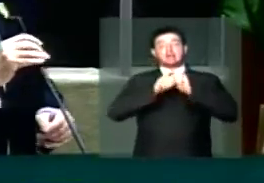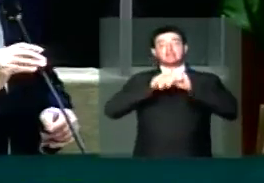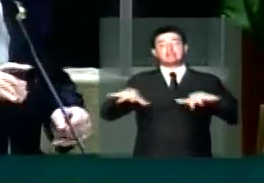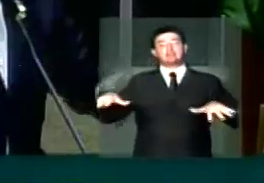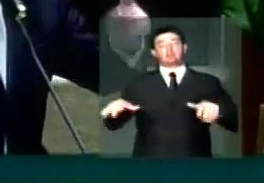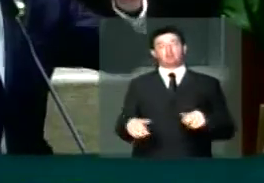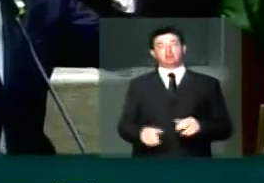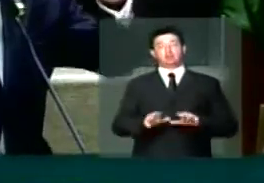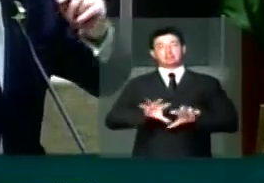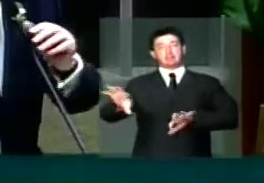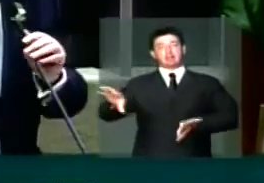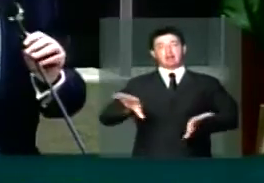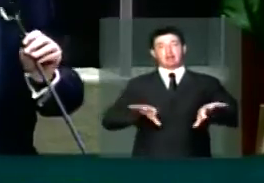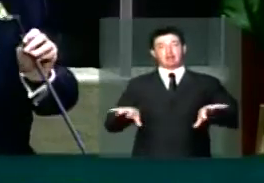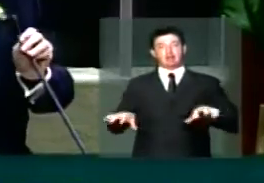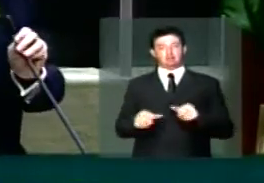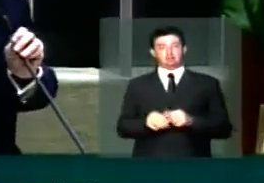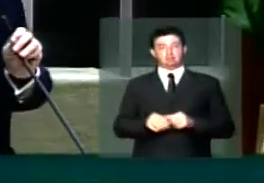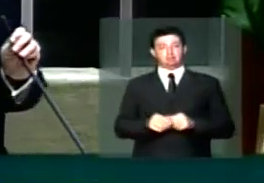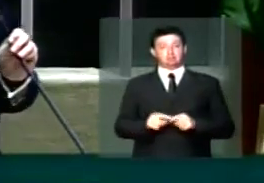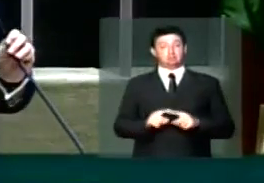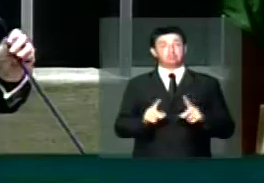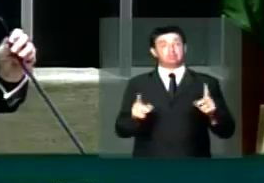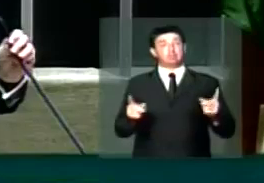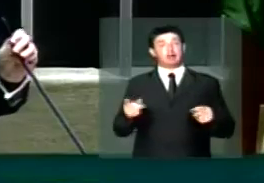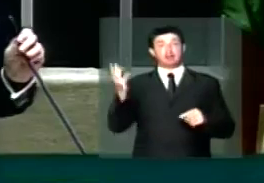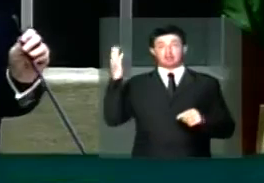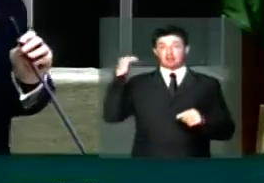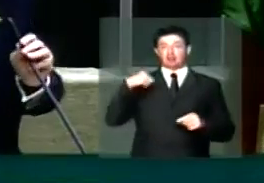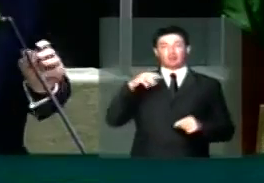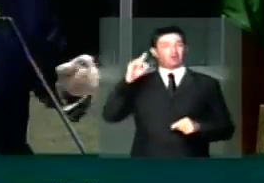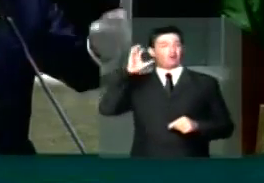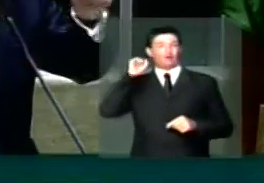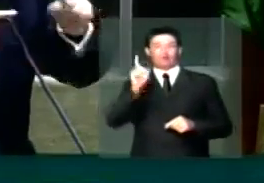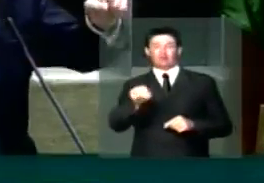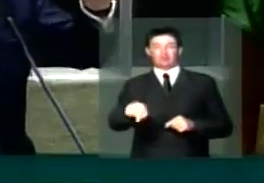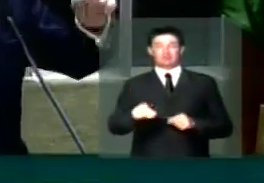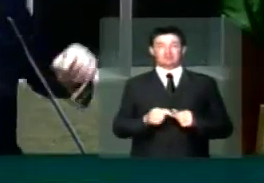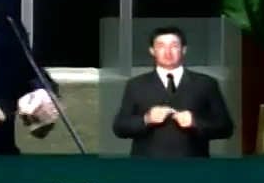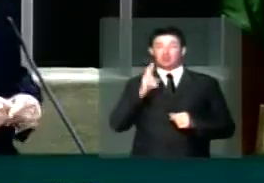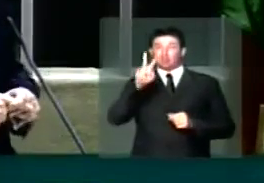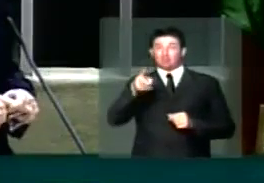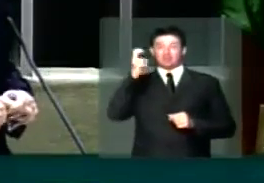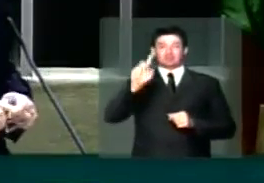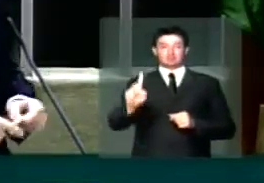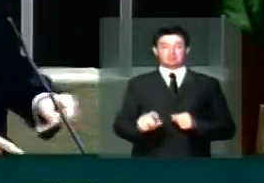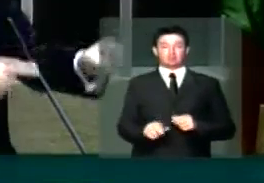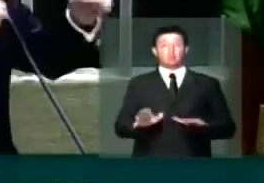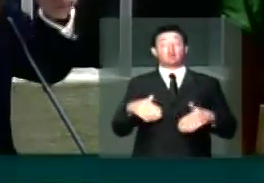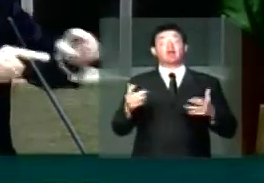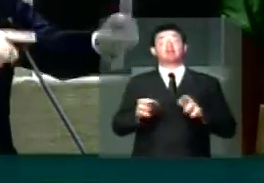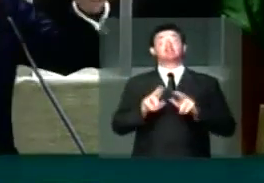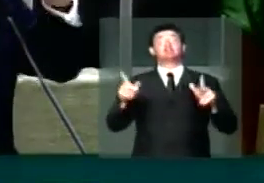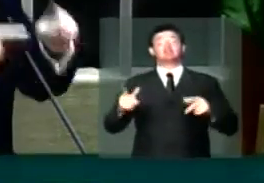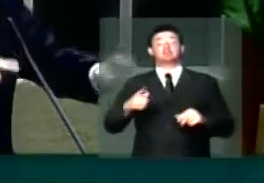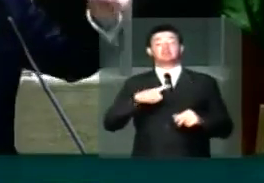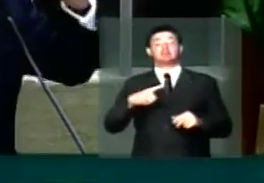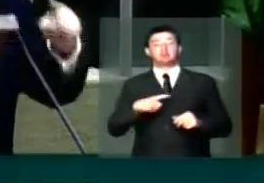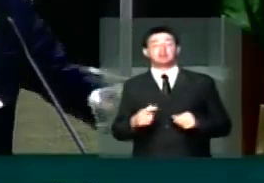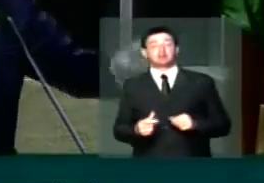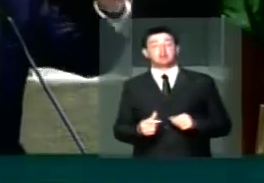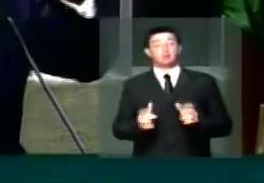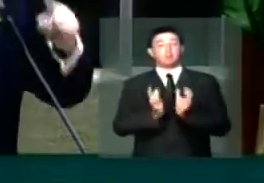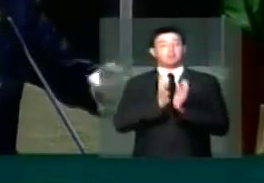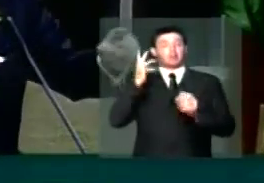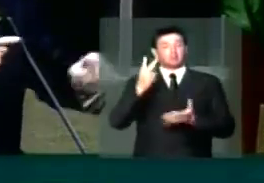aqui. Infelizmente, nós não ouvimos naquele momento. E aí nós vemos qual é a diferença de você ter o